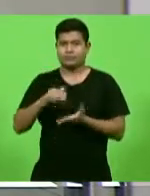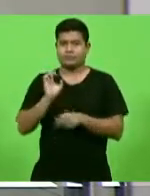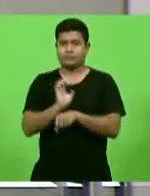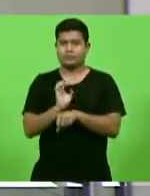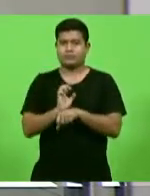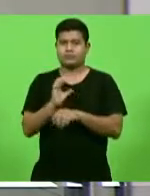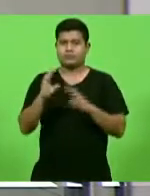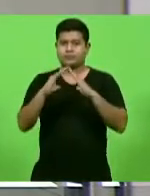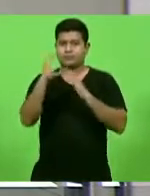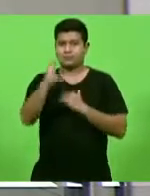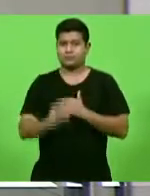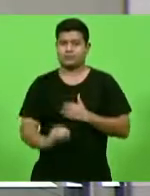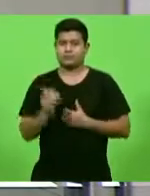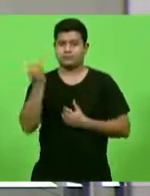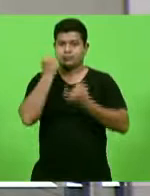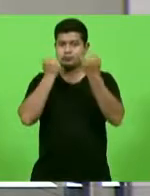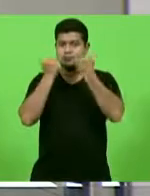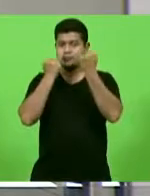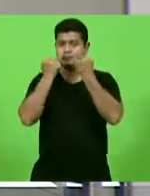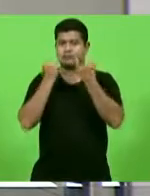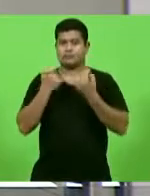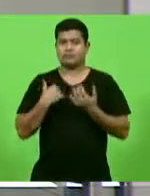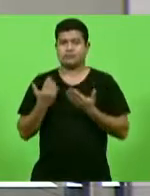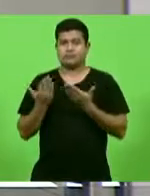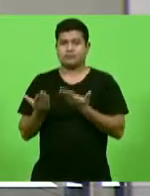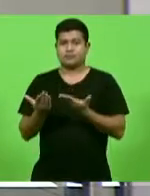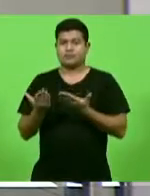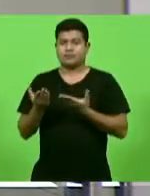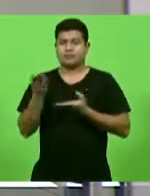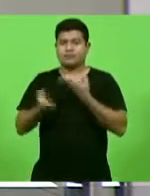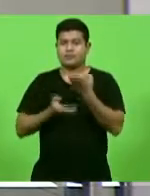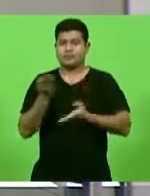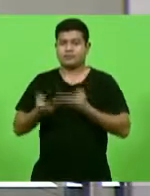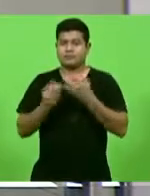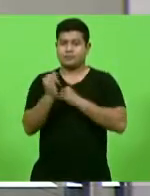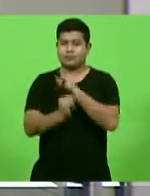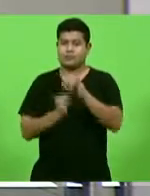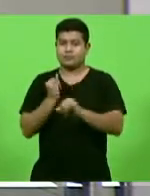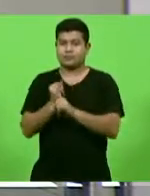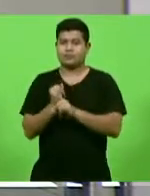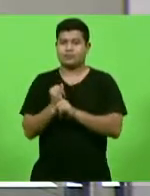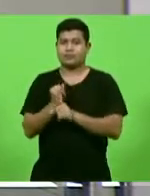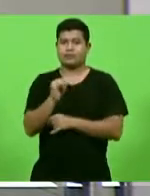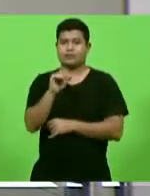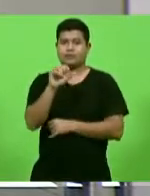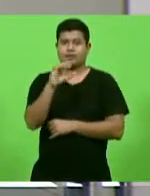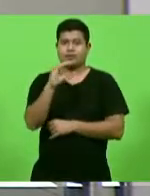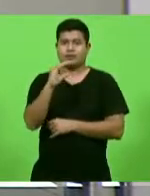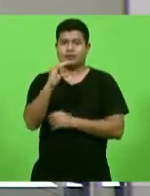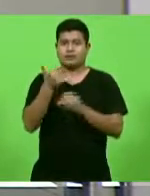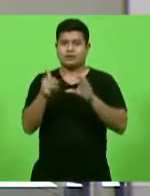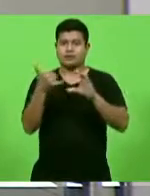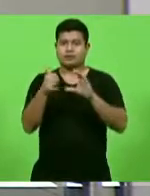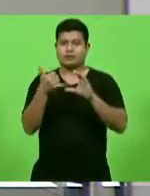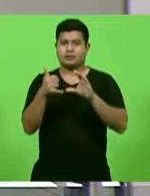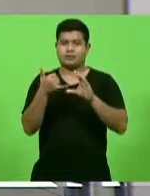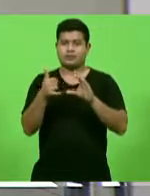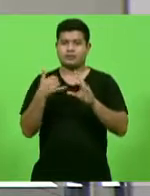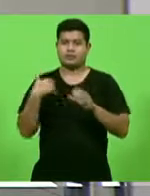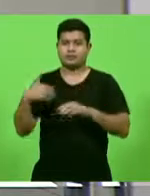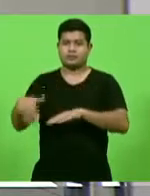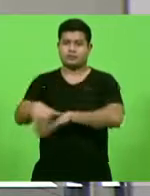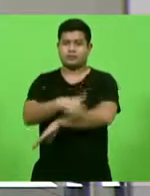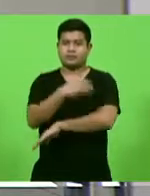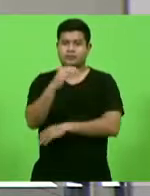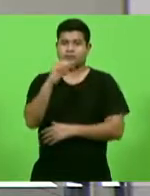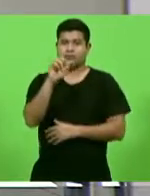secretário de Estado da Casa Civil informações acerca do atendimento online por parte da Agência Regional da Celesc, situada na Alameda